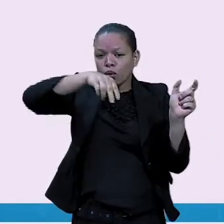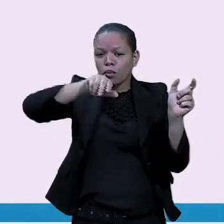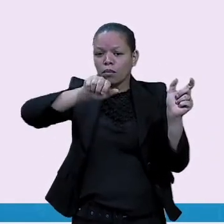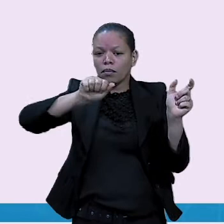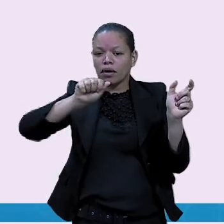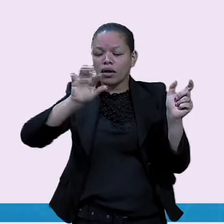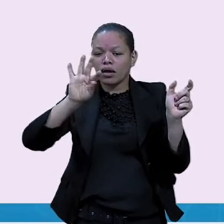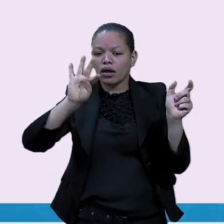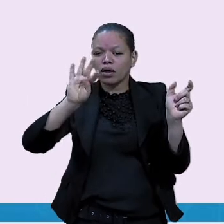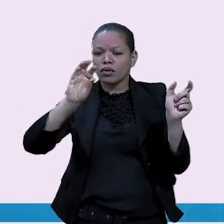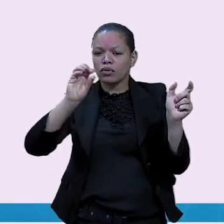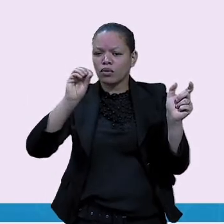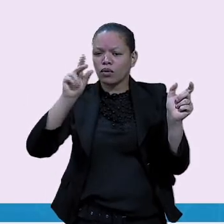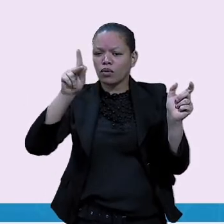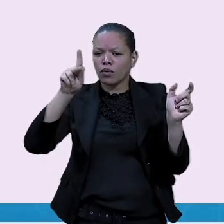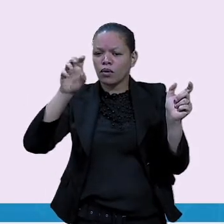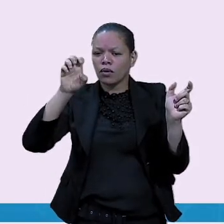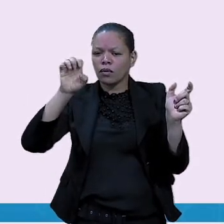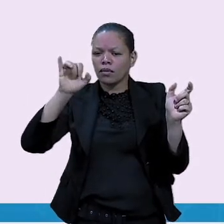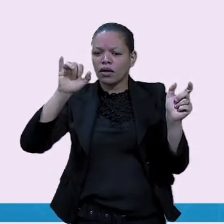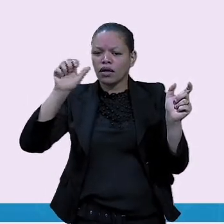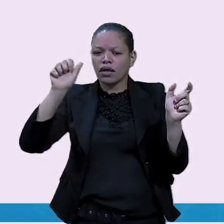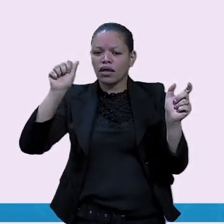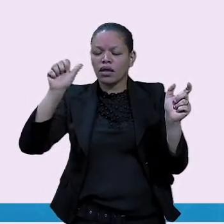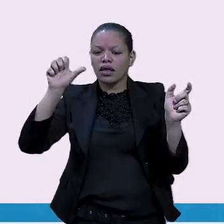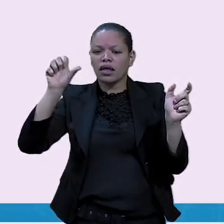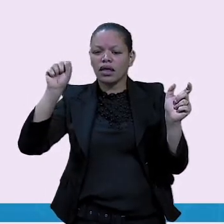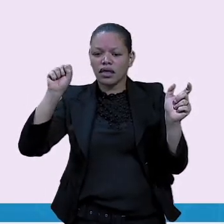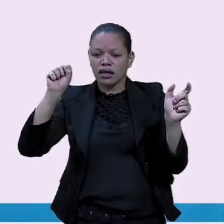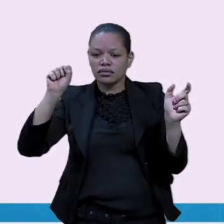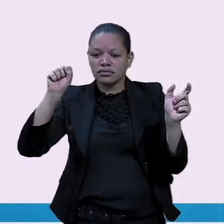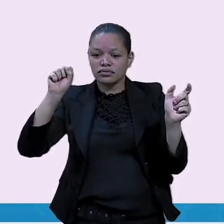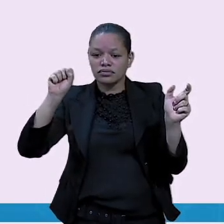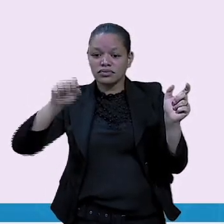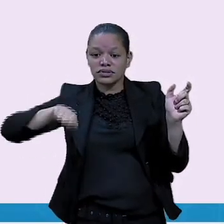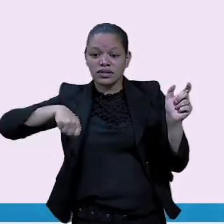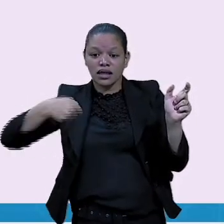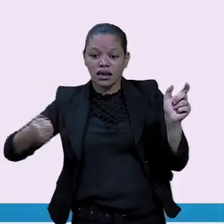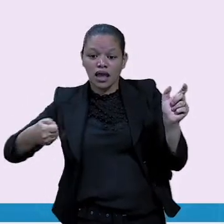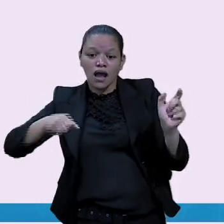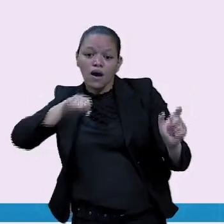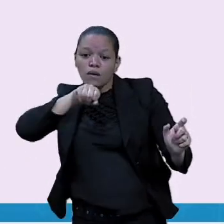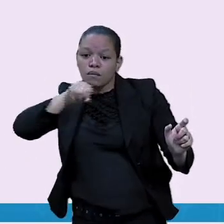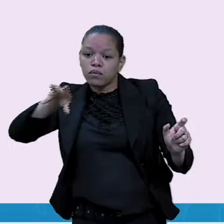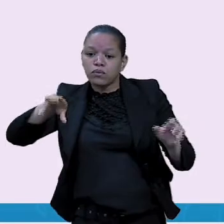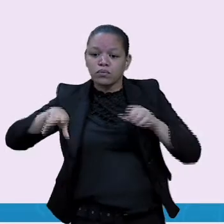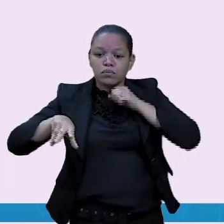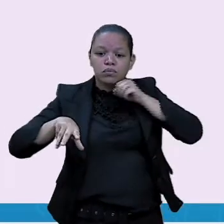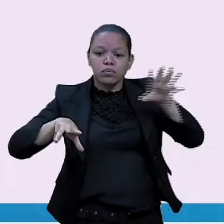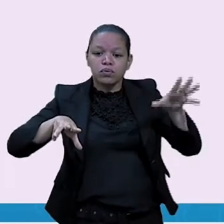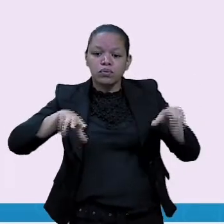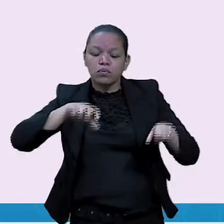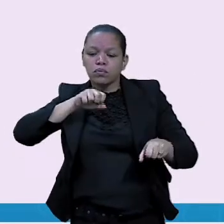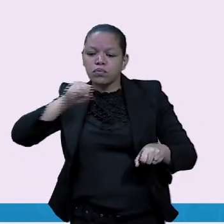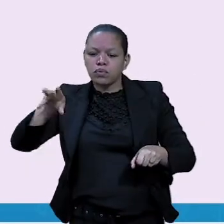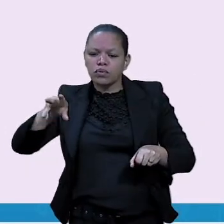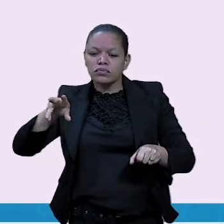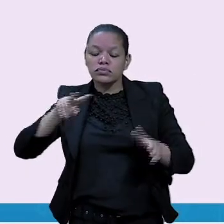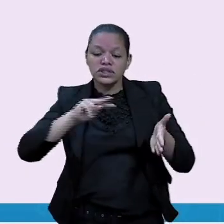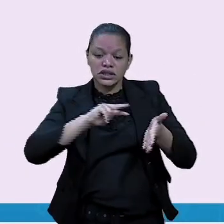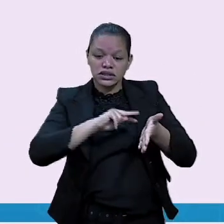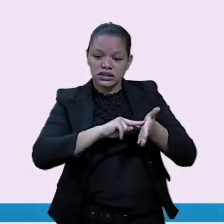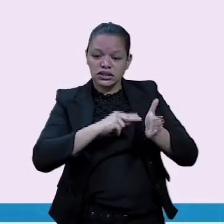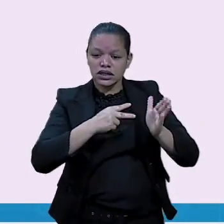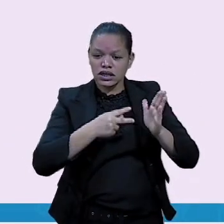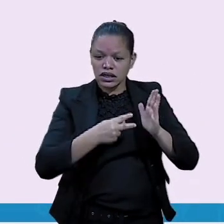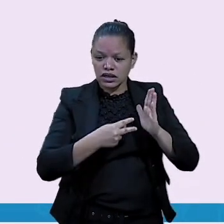que imita fonemas. O que são fonemas? São os sons do mundo natural, sendo